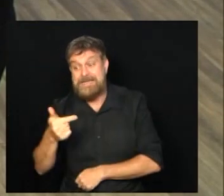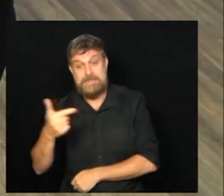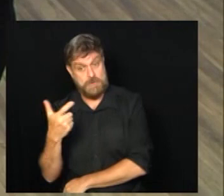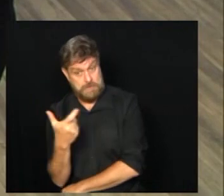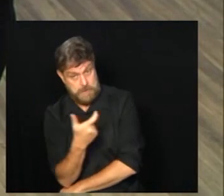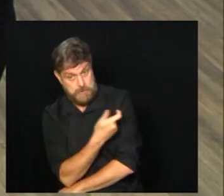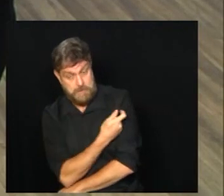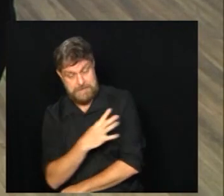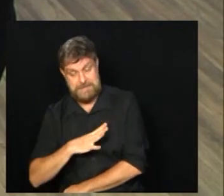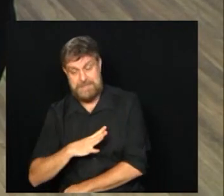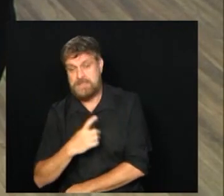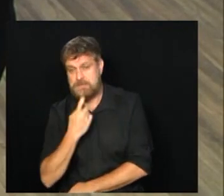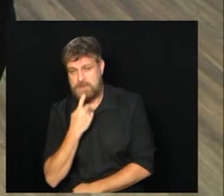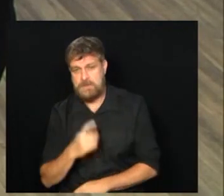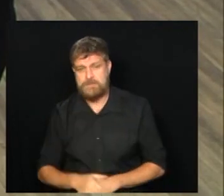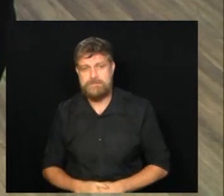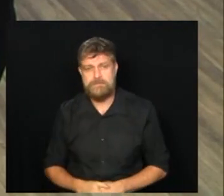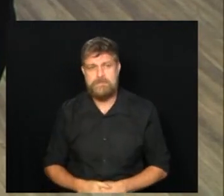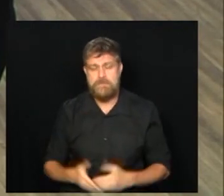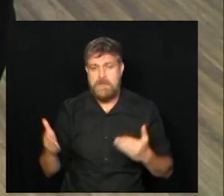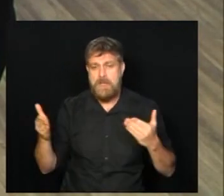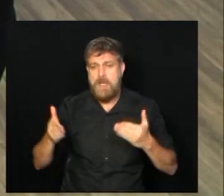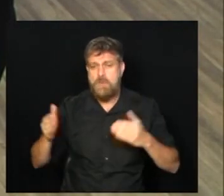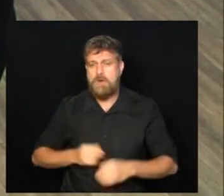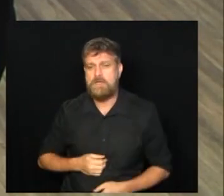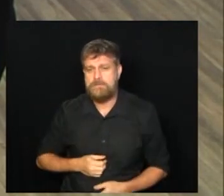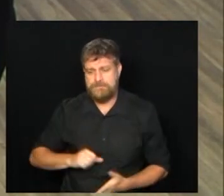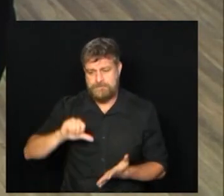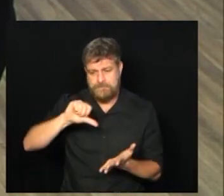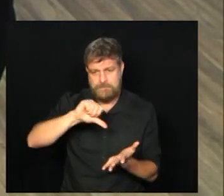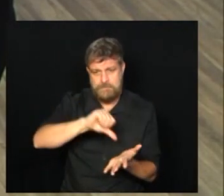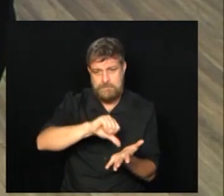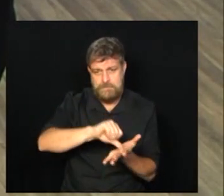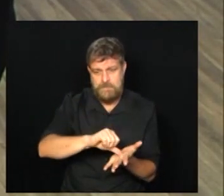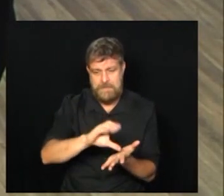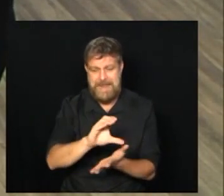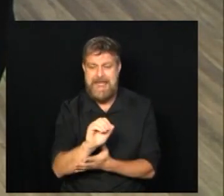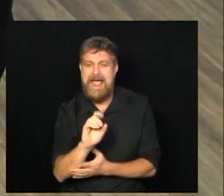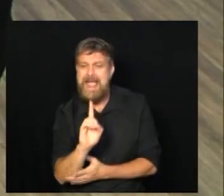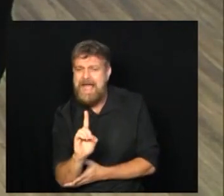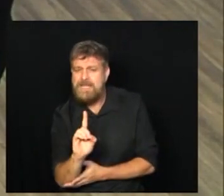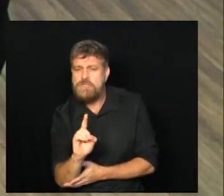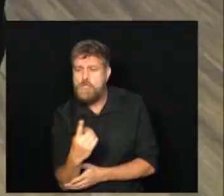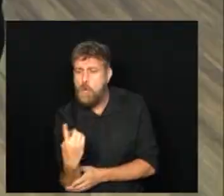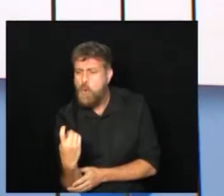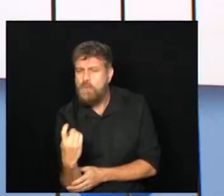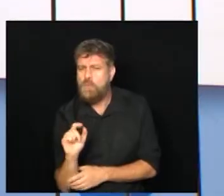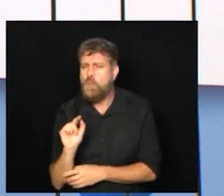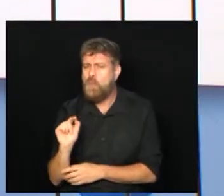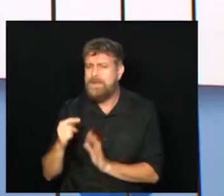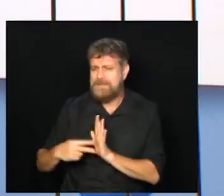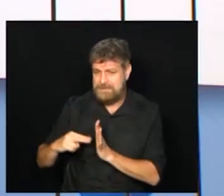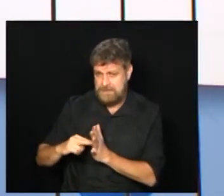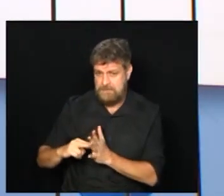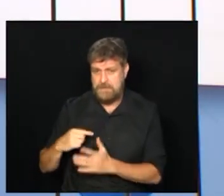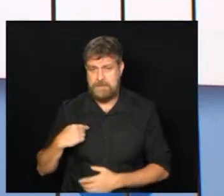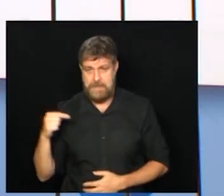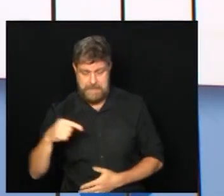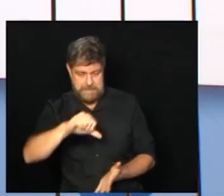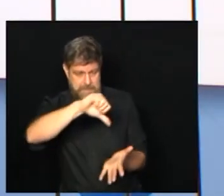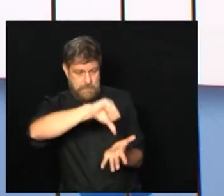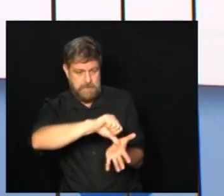de Campinas. Mina Abreu, a gente fala agora sobre os postos do CadÚnico. A gente lembra que esses postos, eles